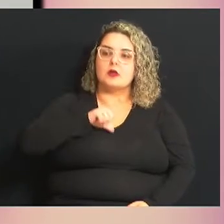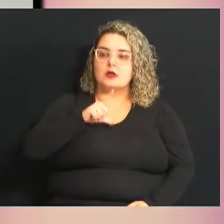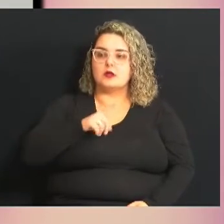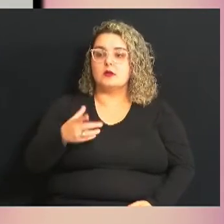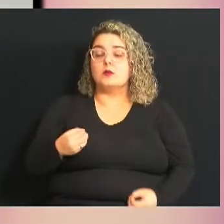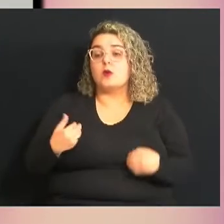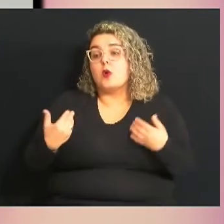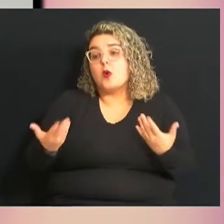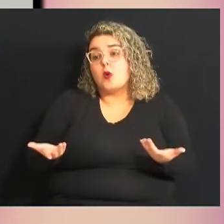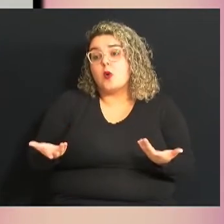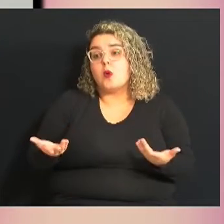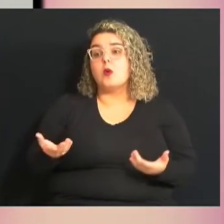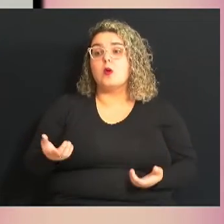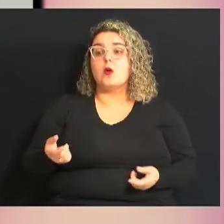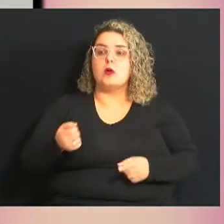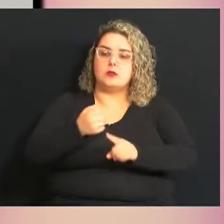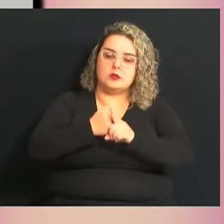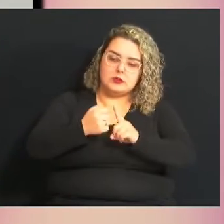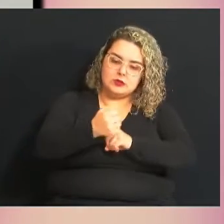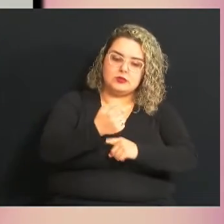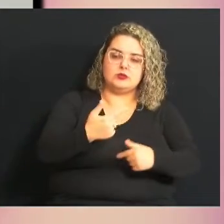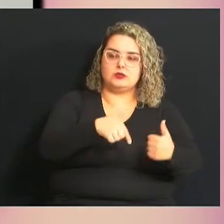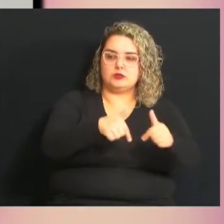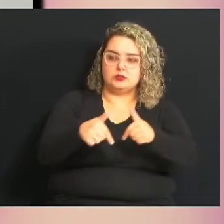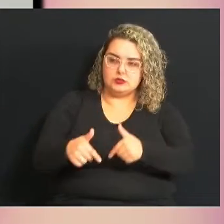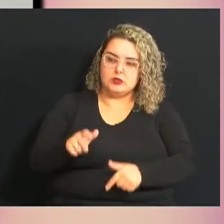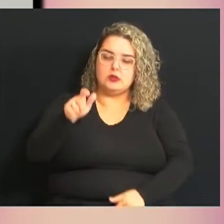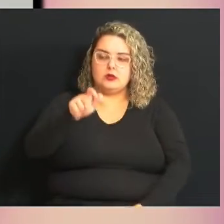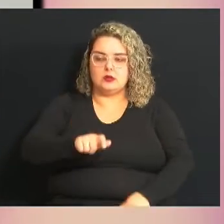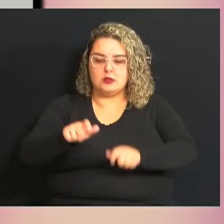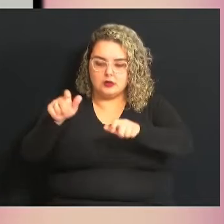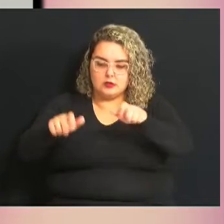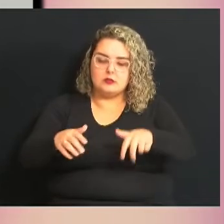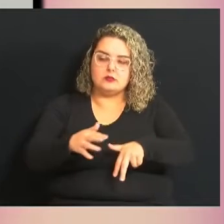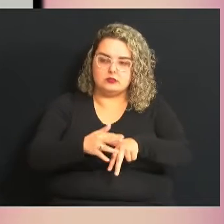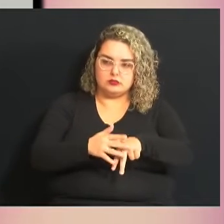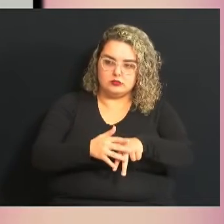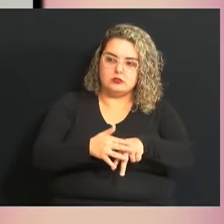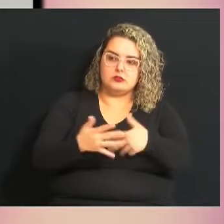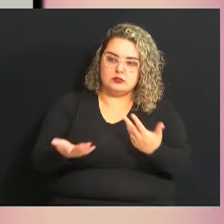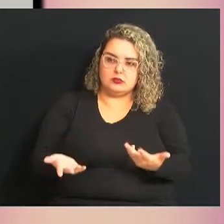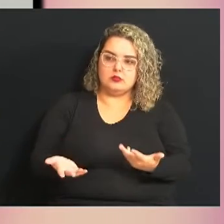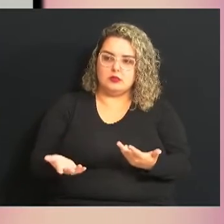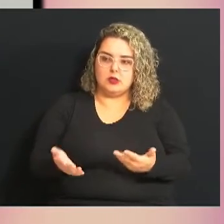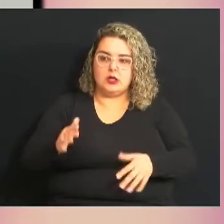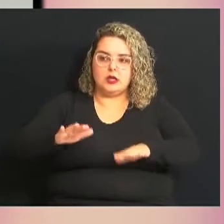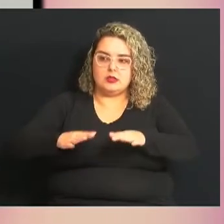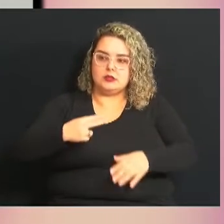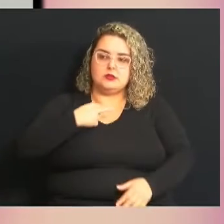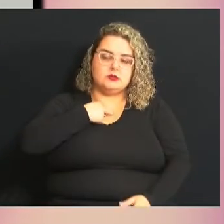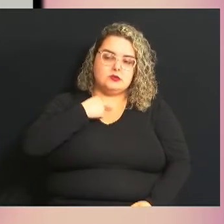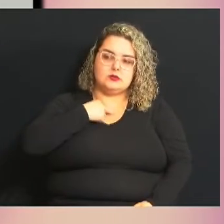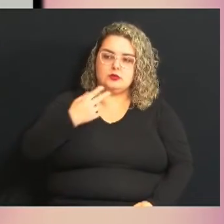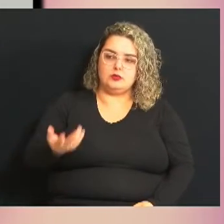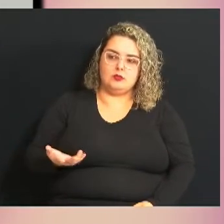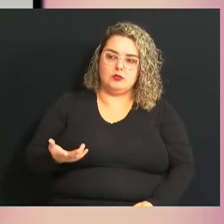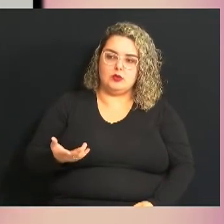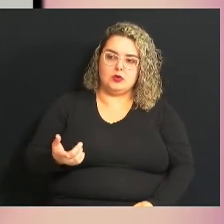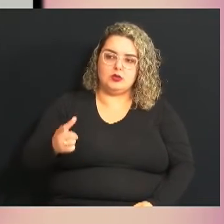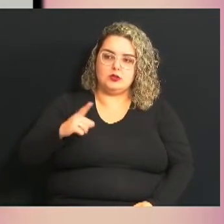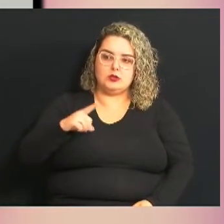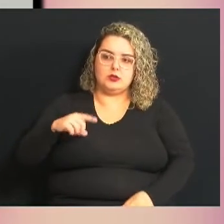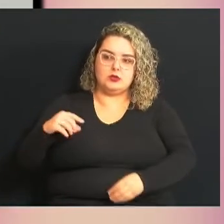a condição social, de trabalho do paciente, né? Você não, às vezes não pode ter o deslocamento